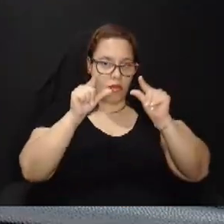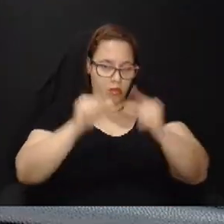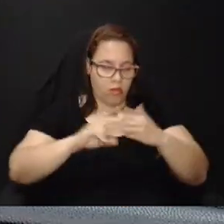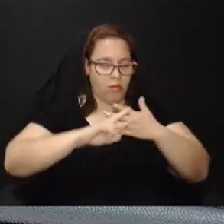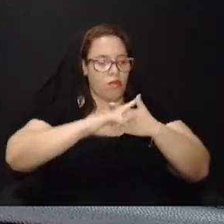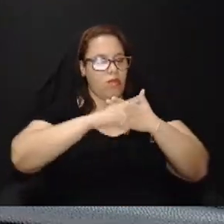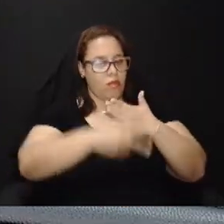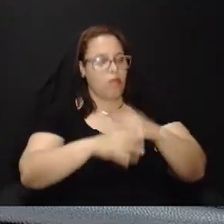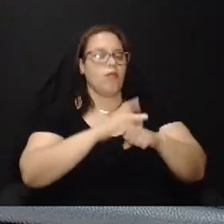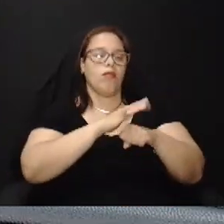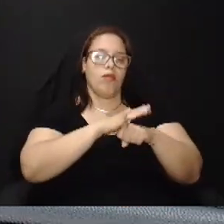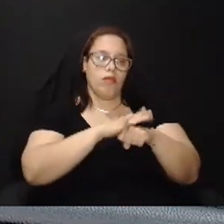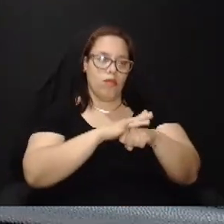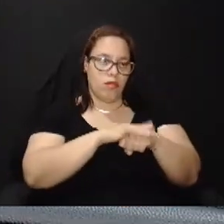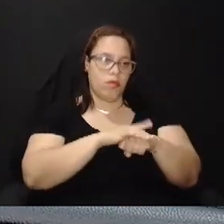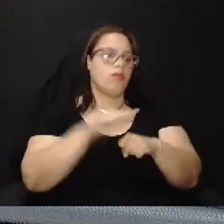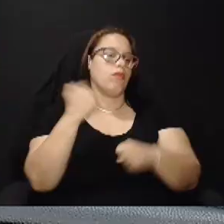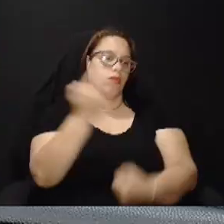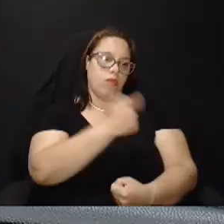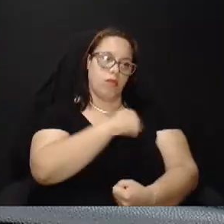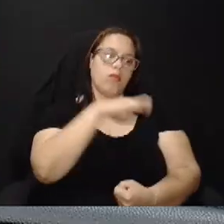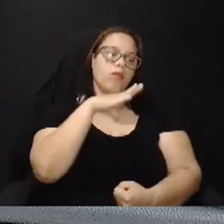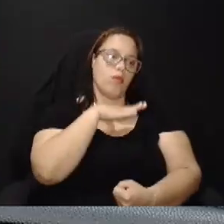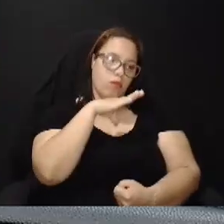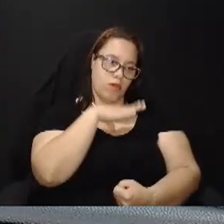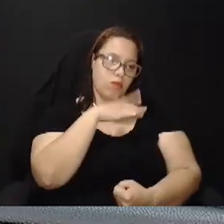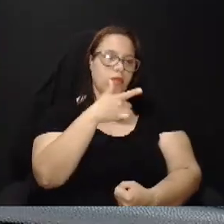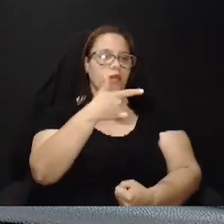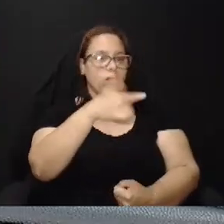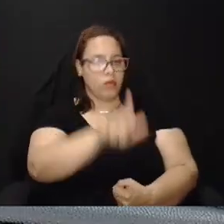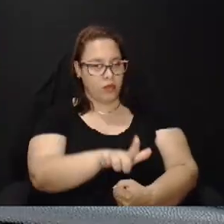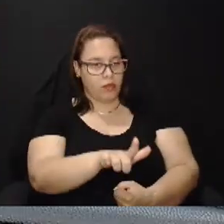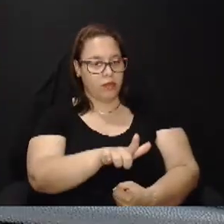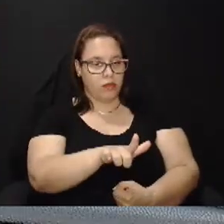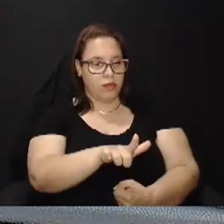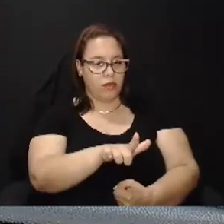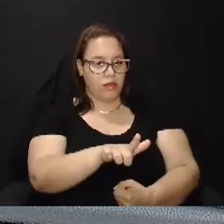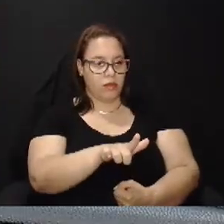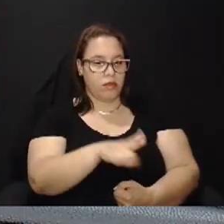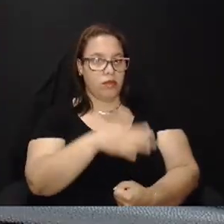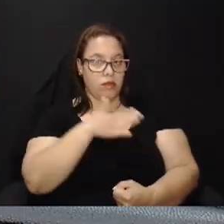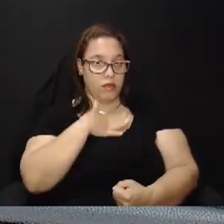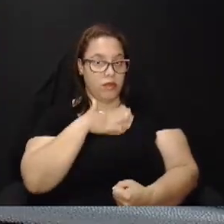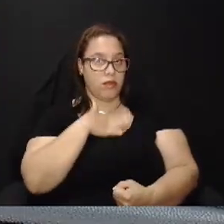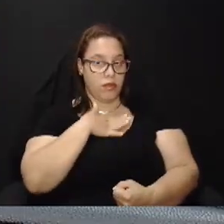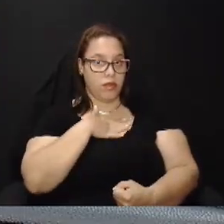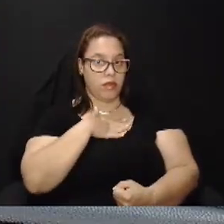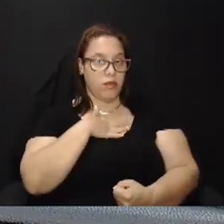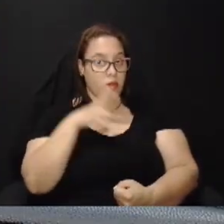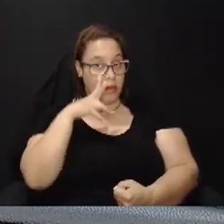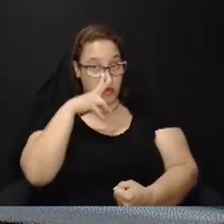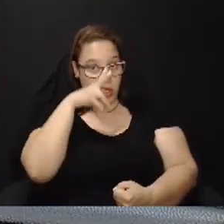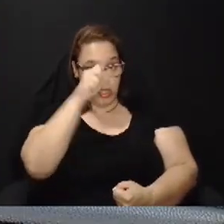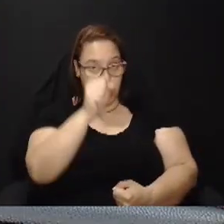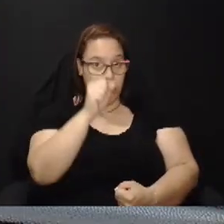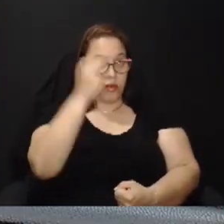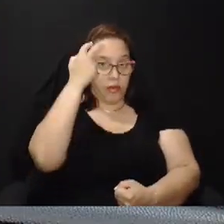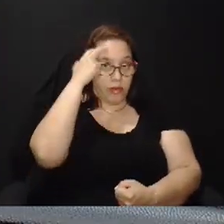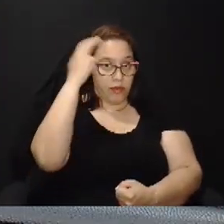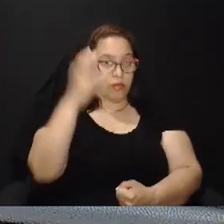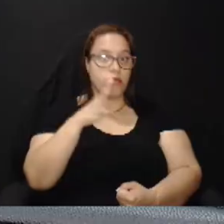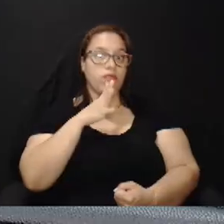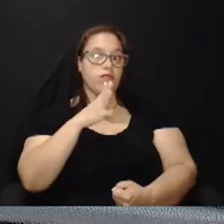doença na nossa cidade. E mais uma vez, com a minha, né, força, com a minha expertise, com o meu conhecimento como